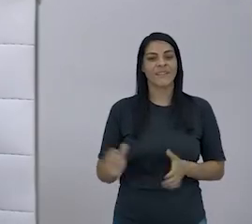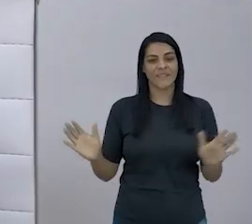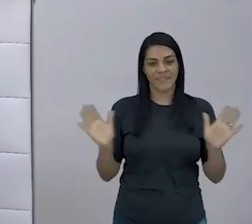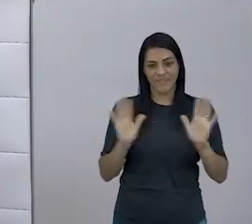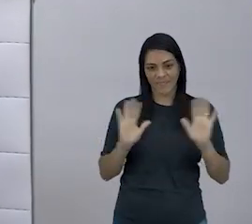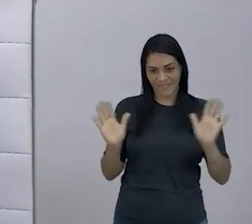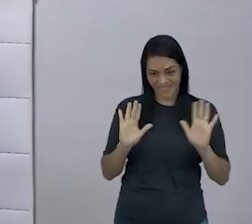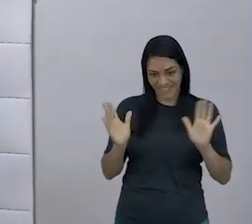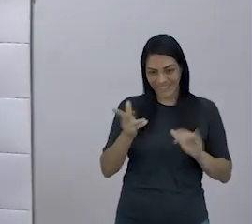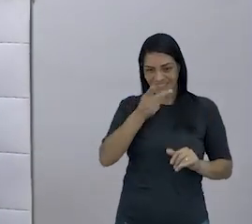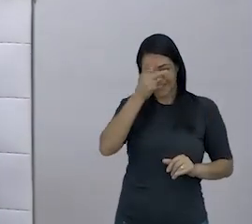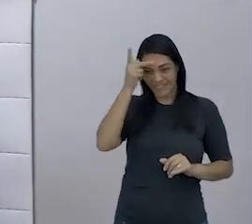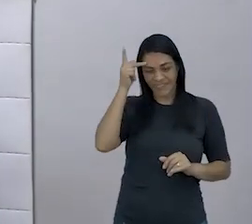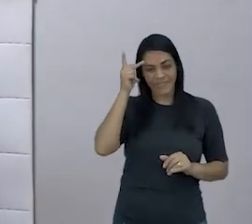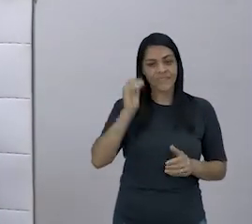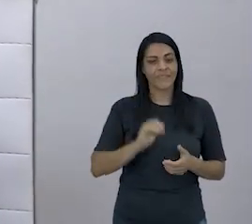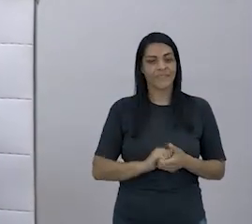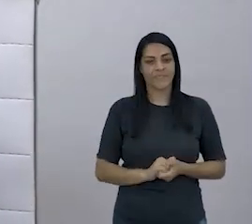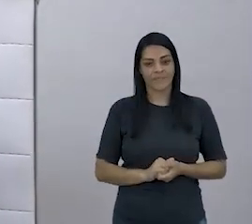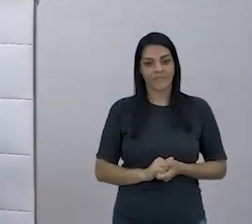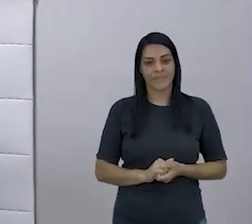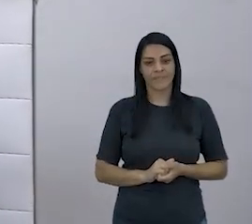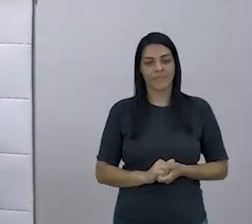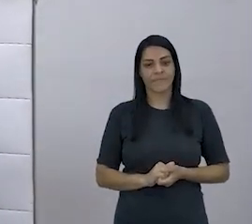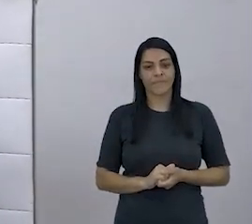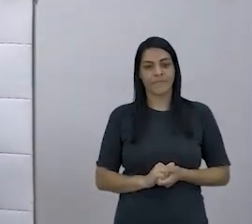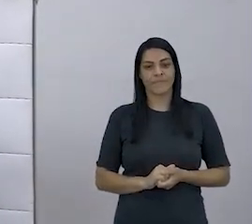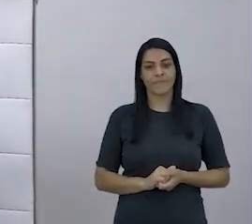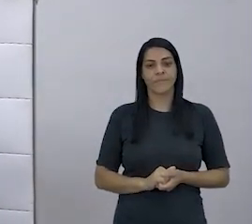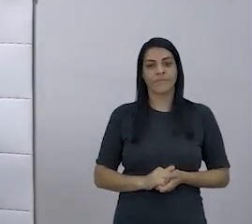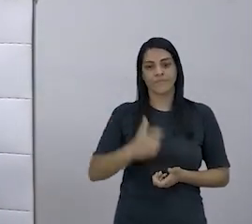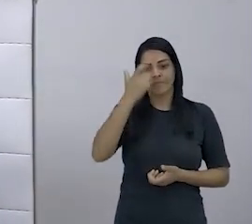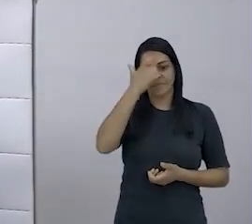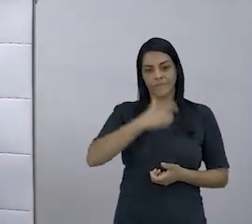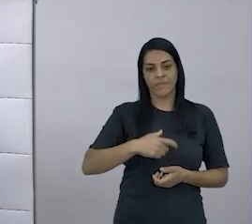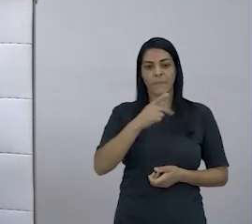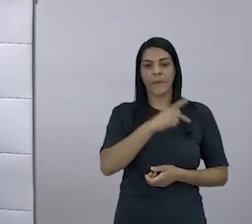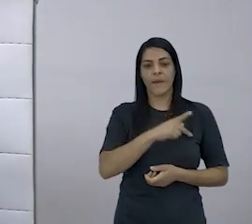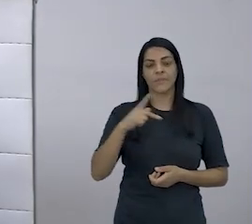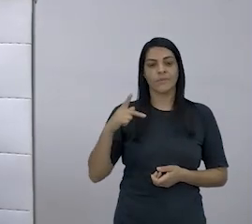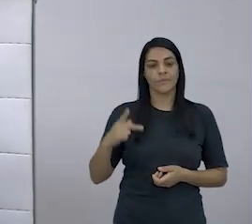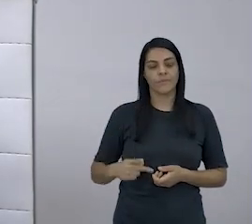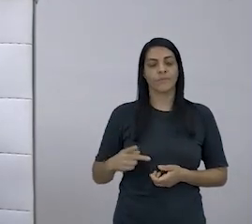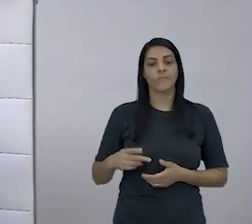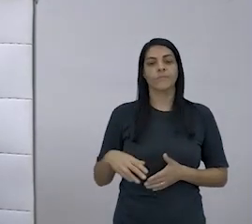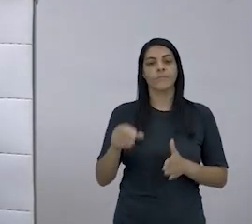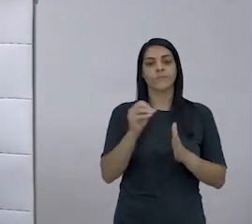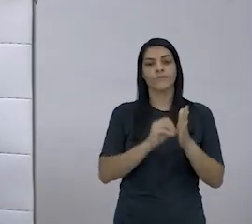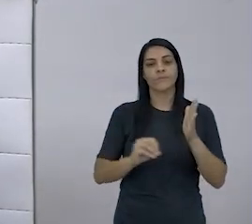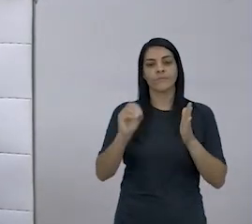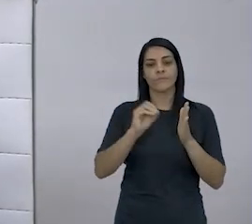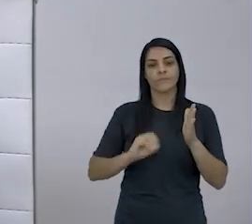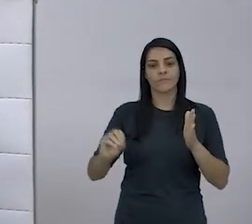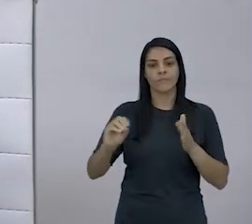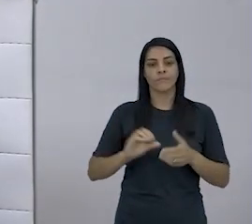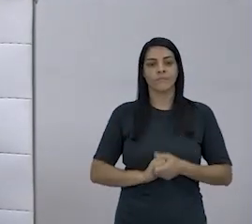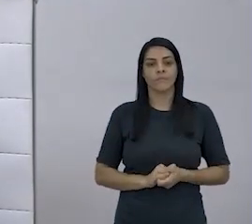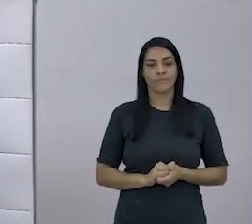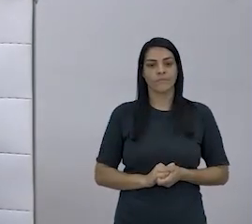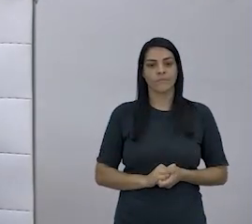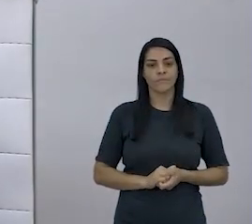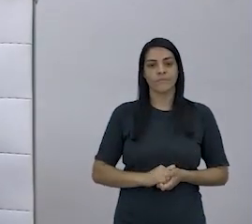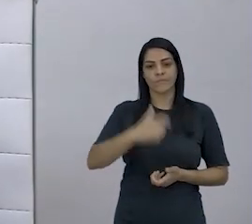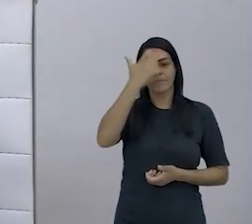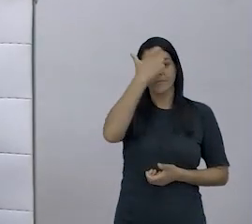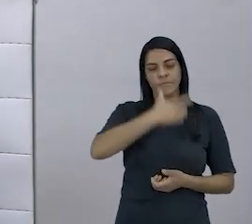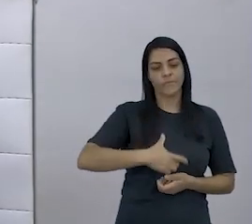Olá, galerinha. Eu sou Evandra Cavinato, professora da rede também de língua inglesa e sou